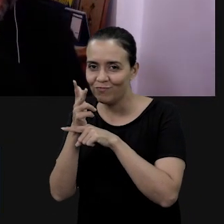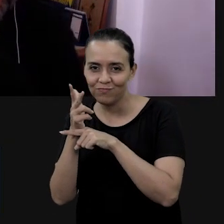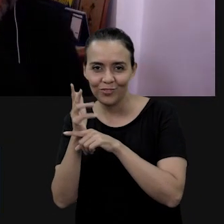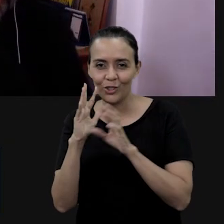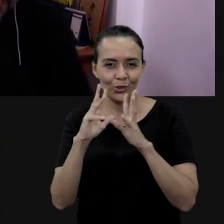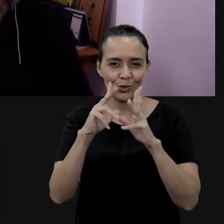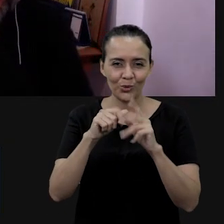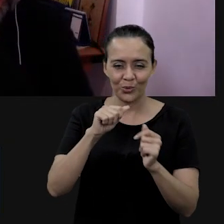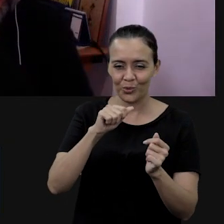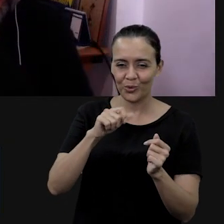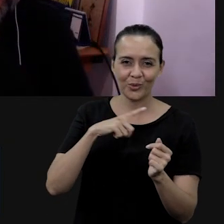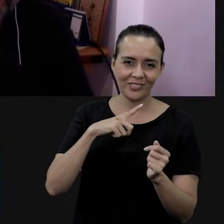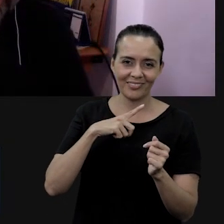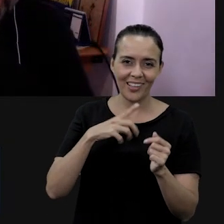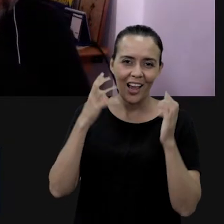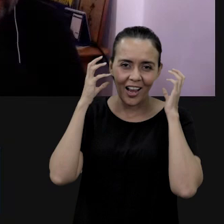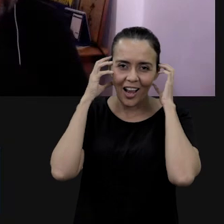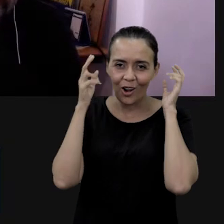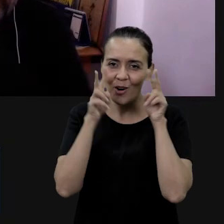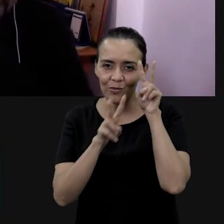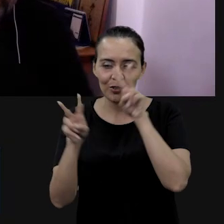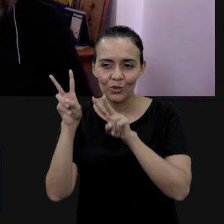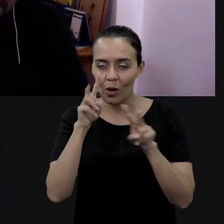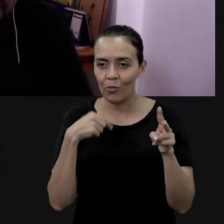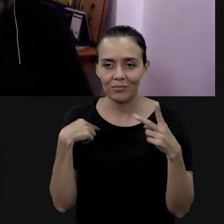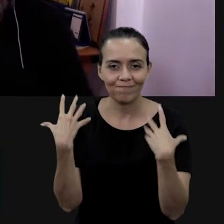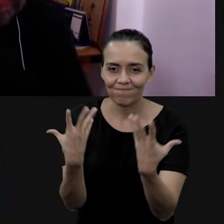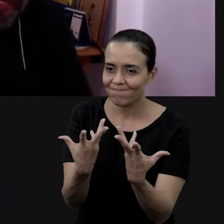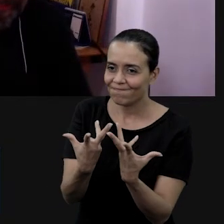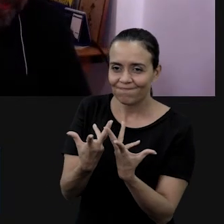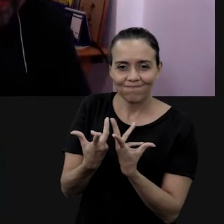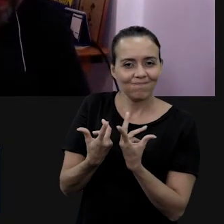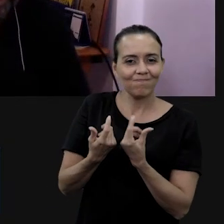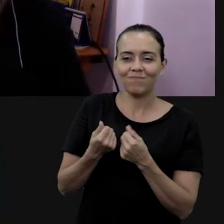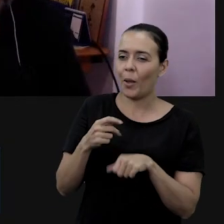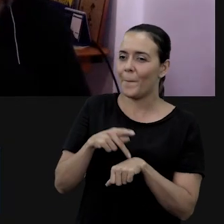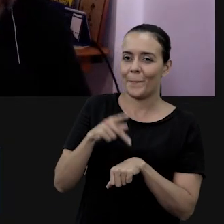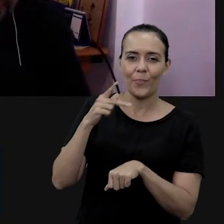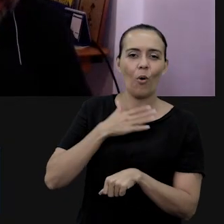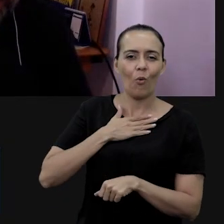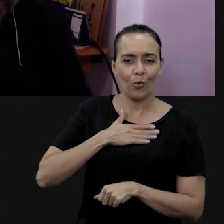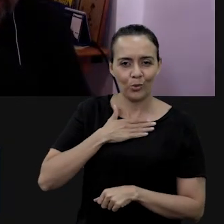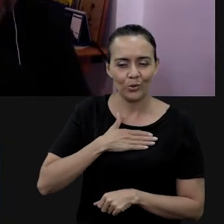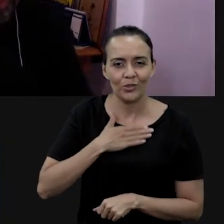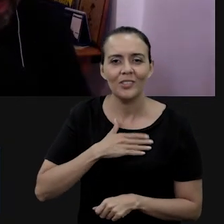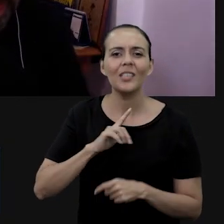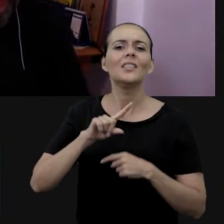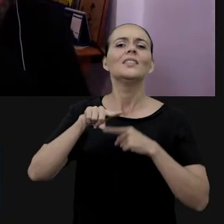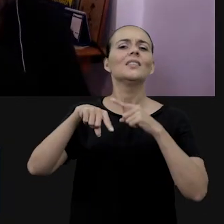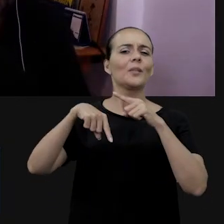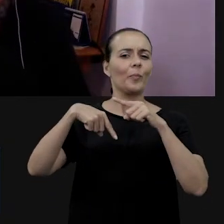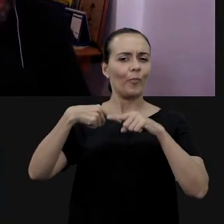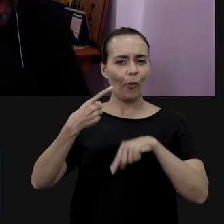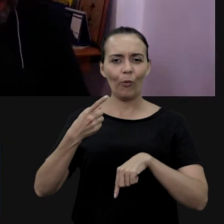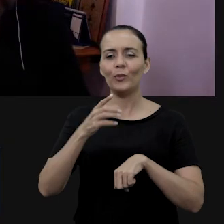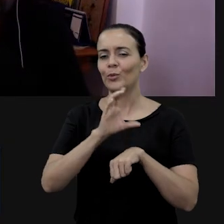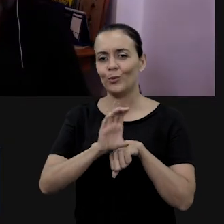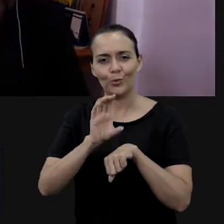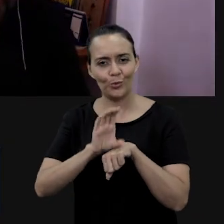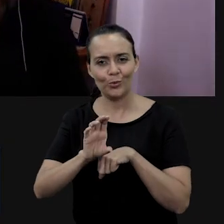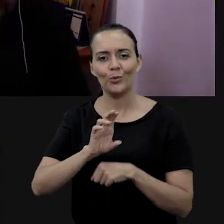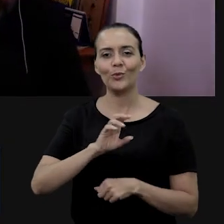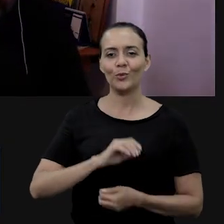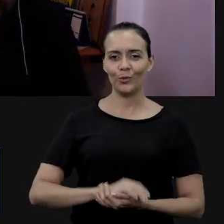audiovisual e me despertou também, além da parte da pós e fazer o sound design, enfim,